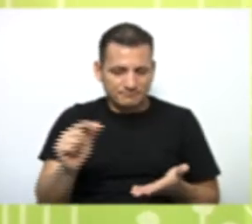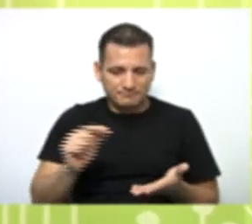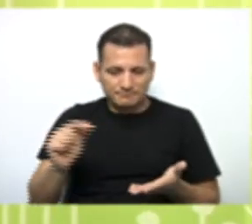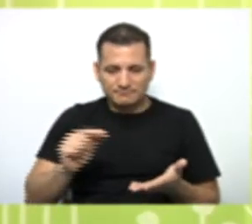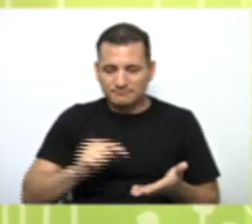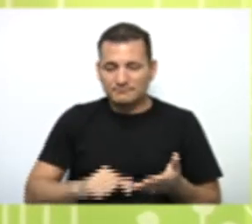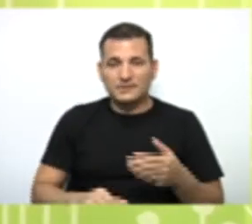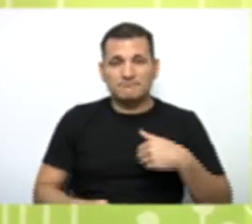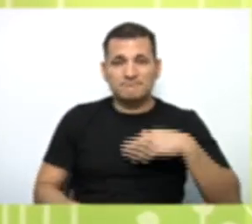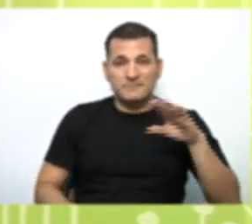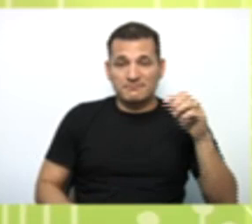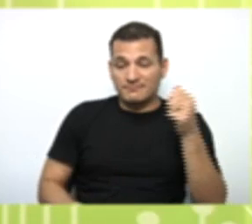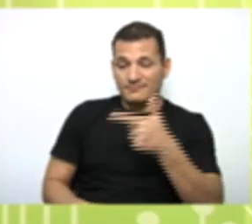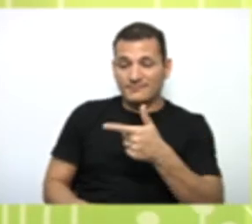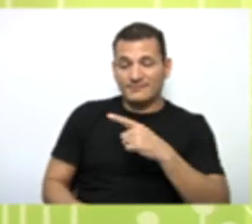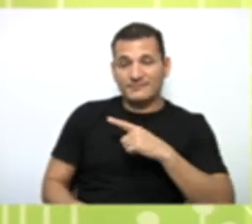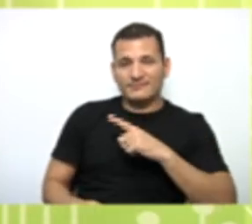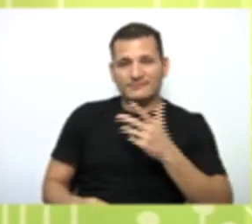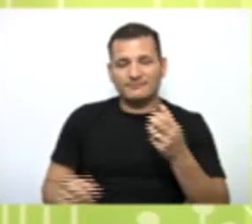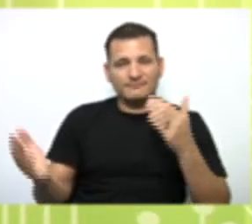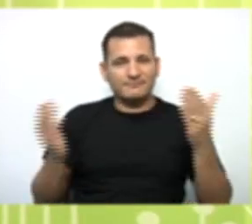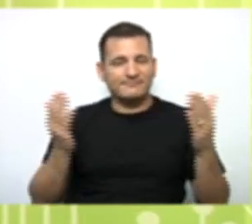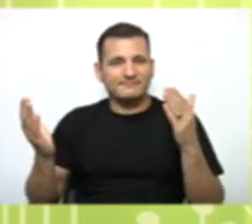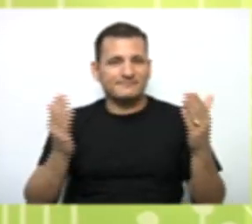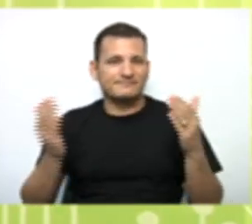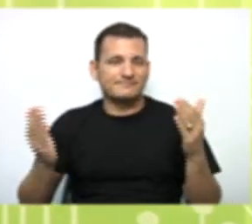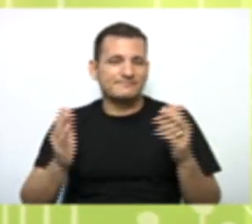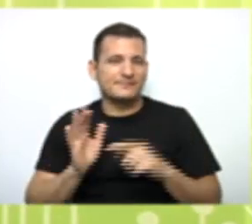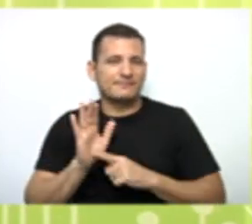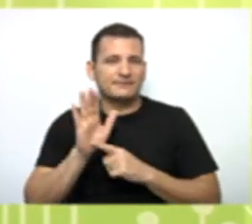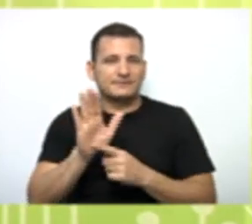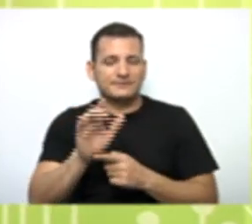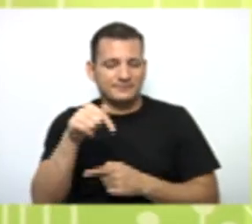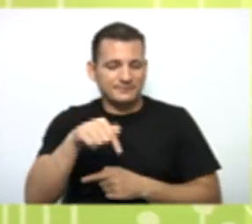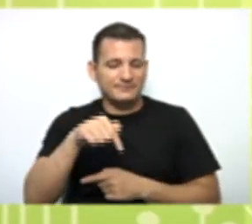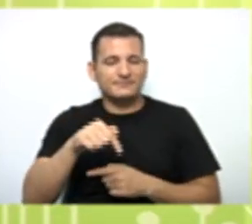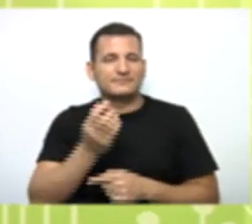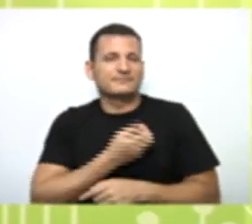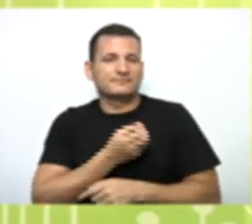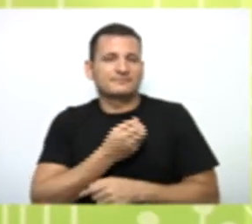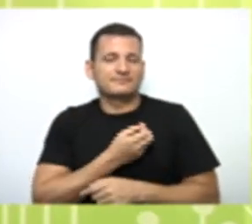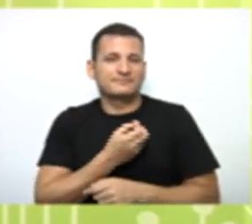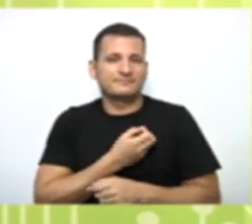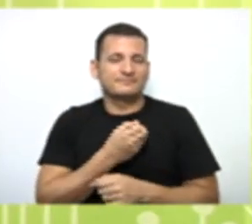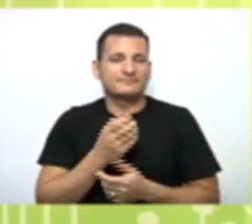você. Então vamos fazer essa comparação, vamos representar esse número de pedrinhas,